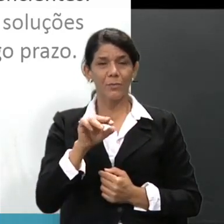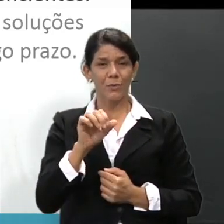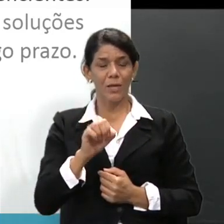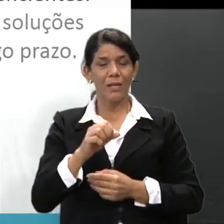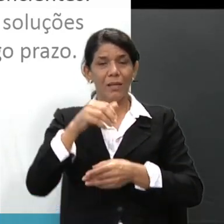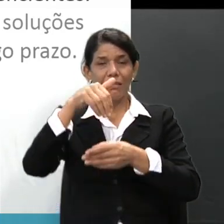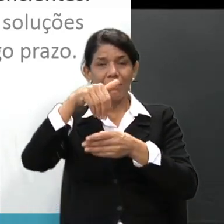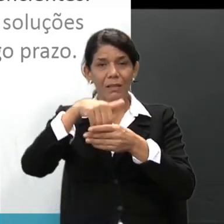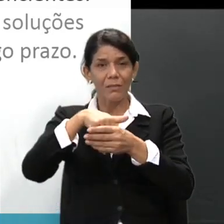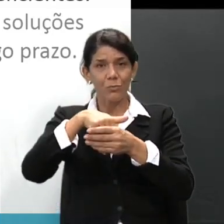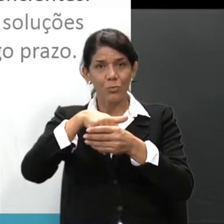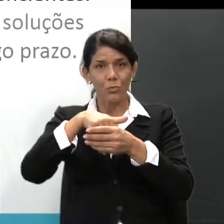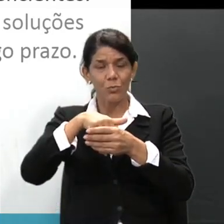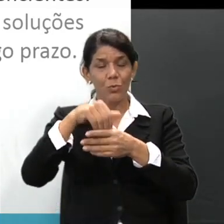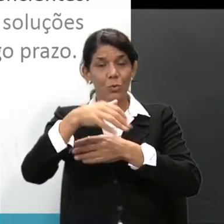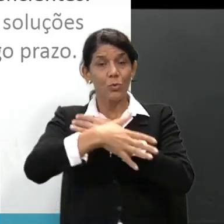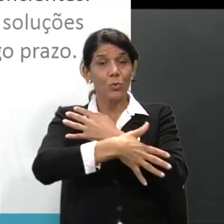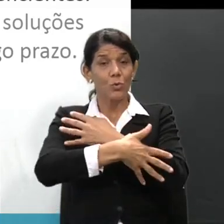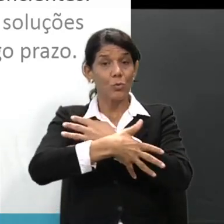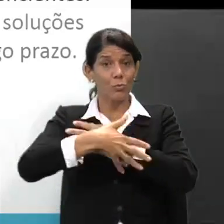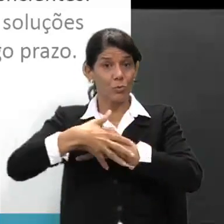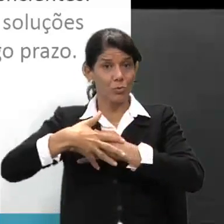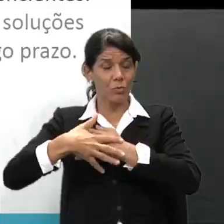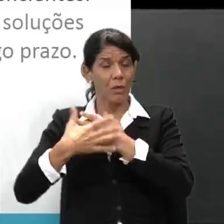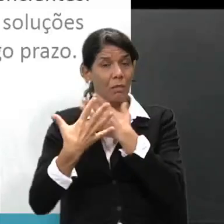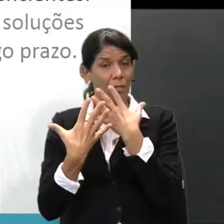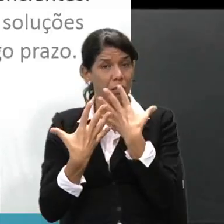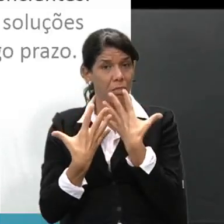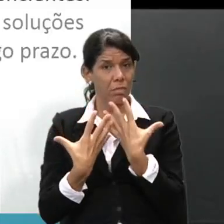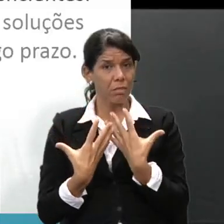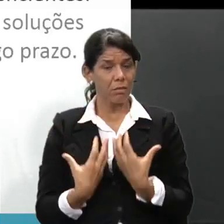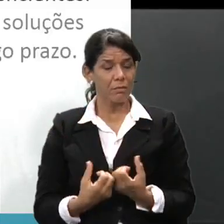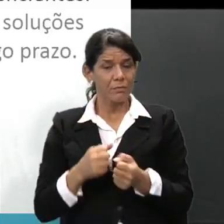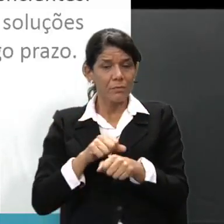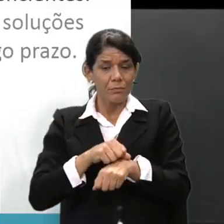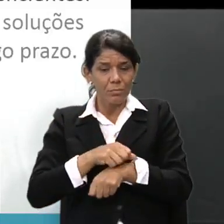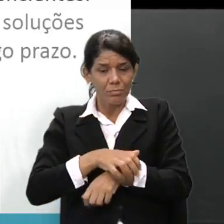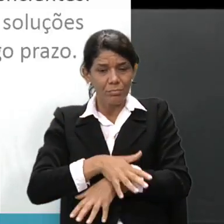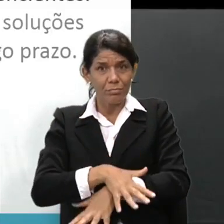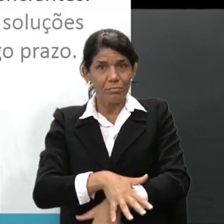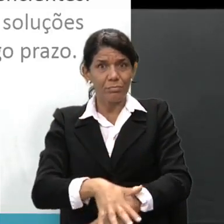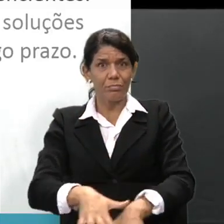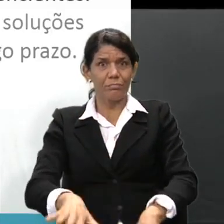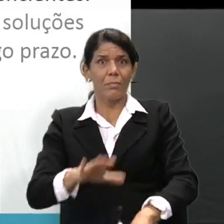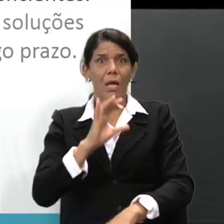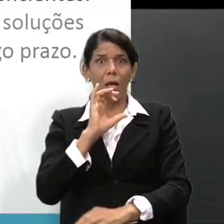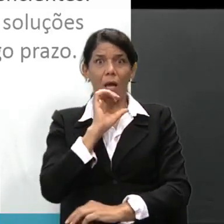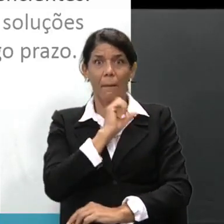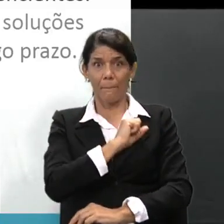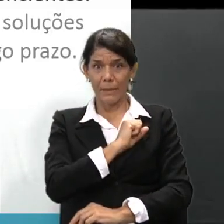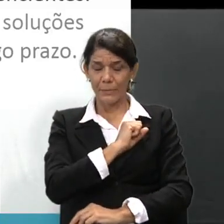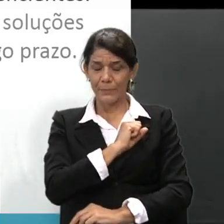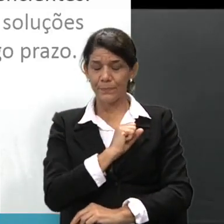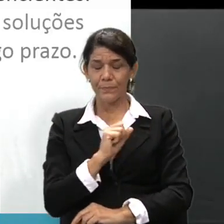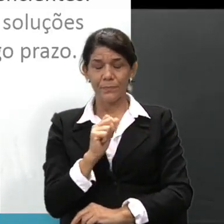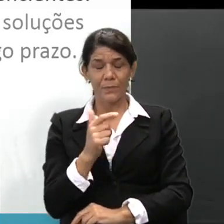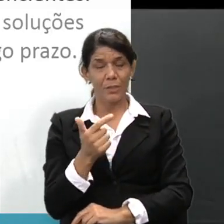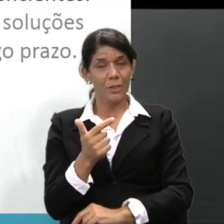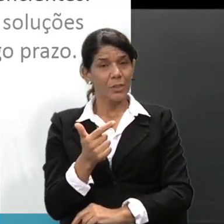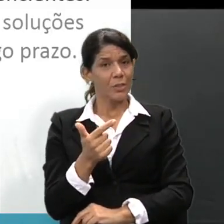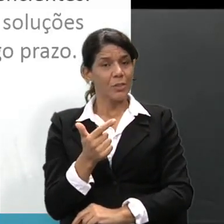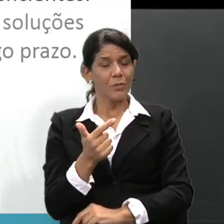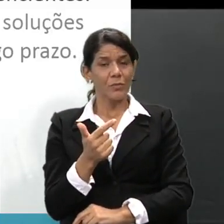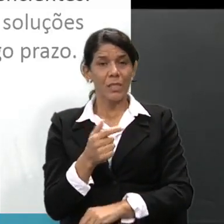intramuscular, com rápida absorção pela sua vascularização. Não tem seu